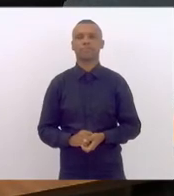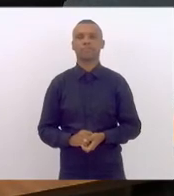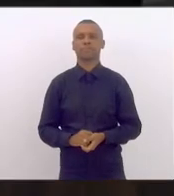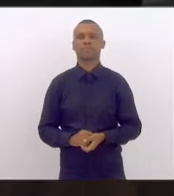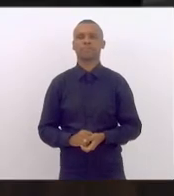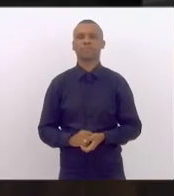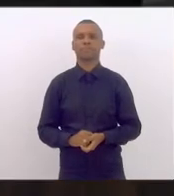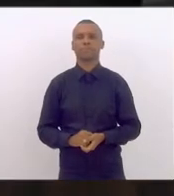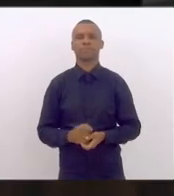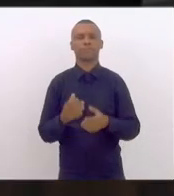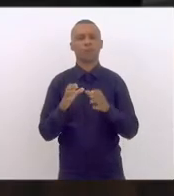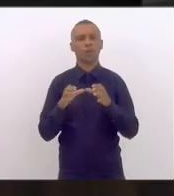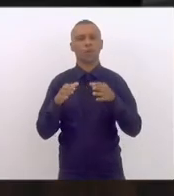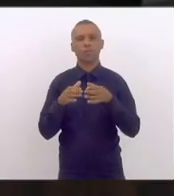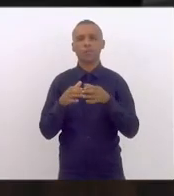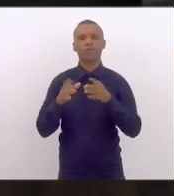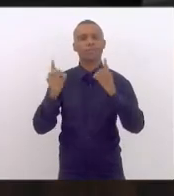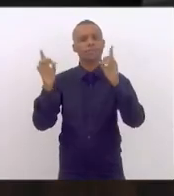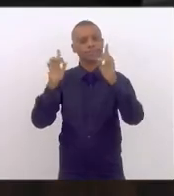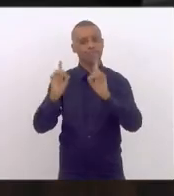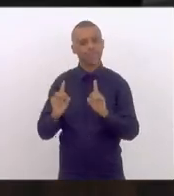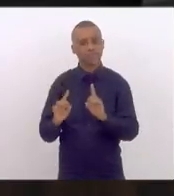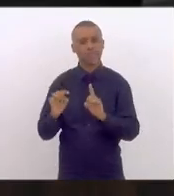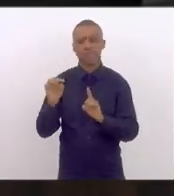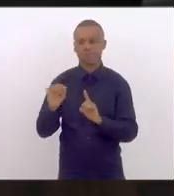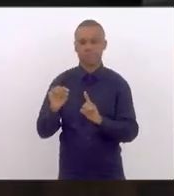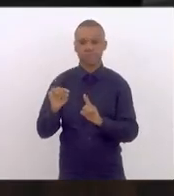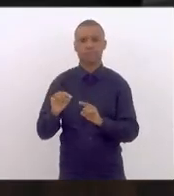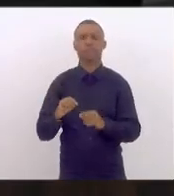pela comissão da pessoa com deficiência